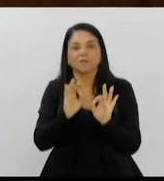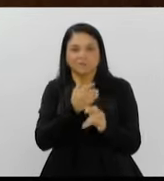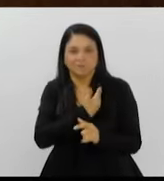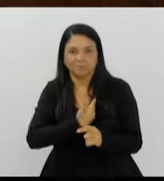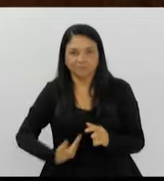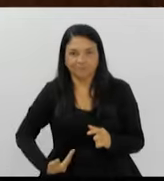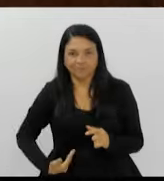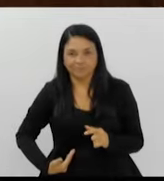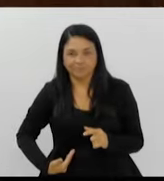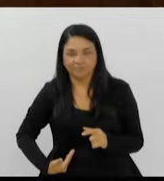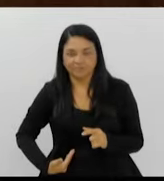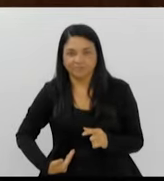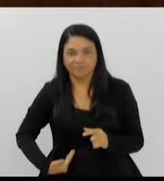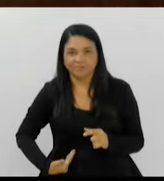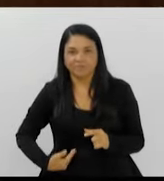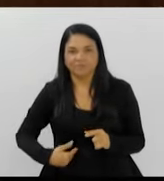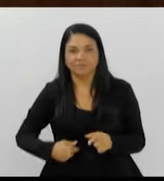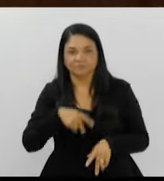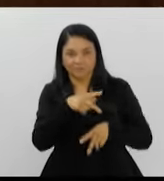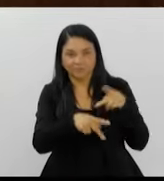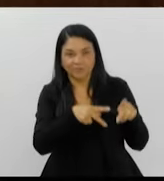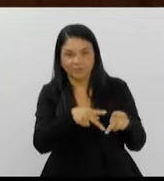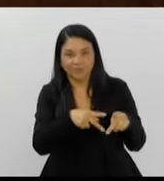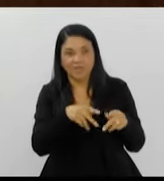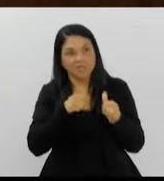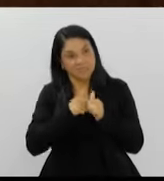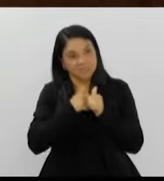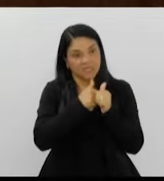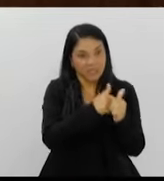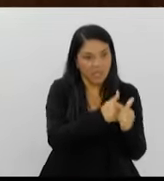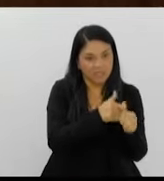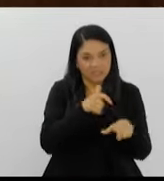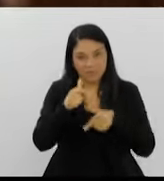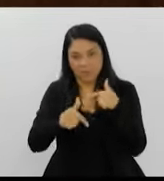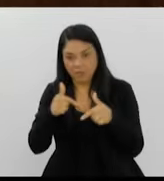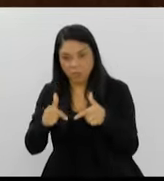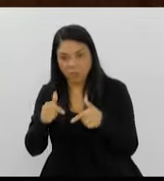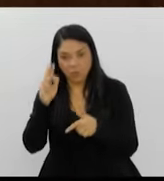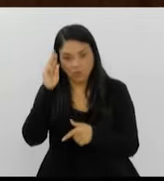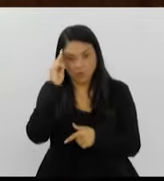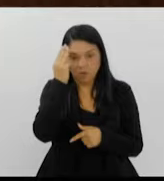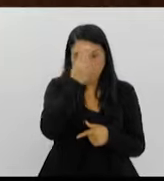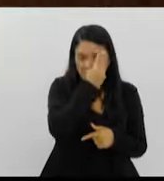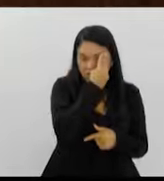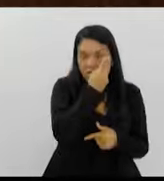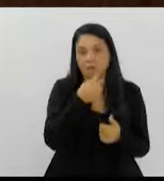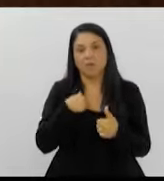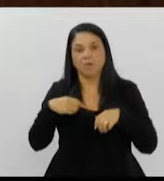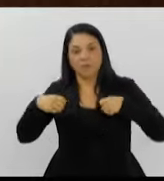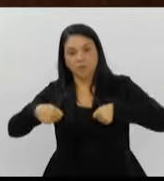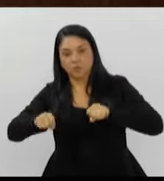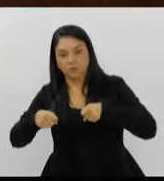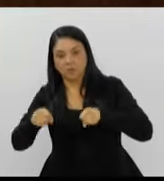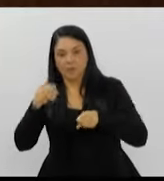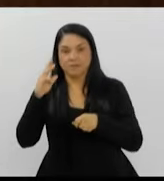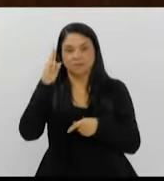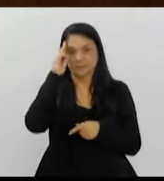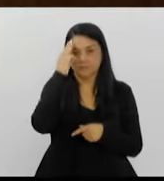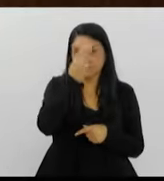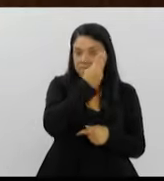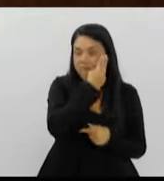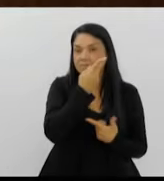não ser perseguir trabalhador persegue ambulante persegue motorista de aplicativo persegue mototaxi motoru persegue